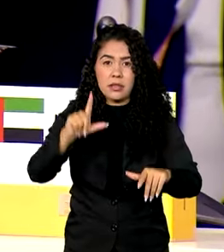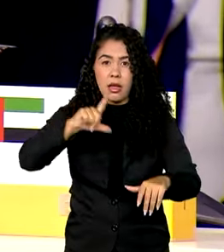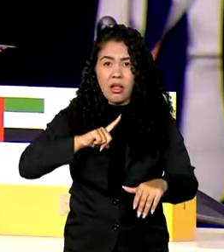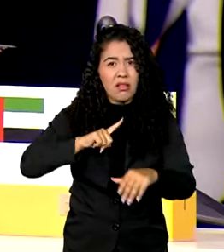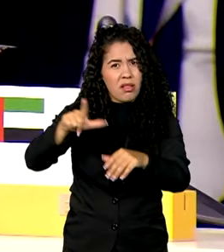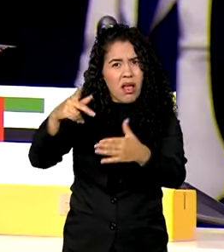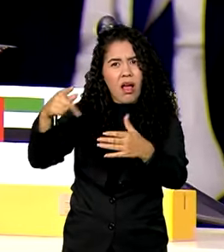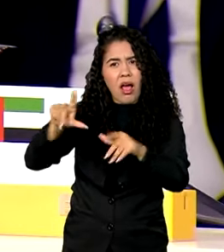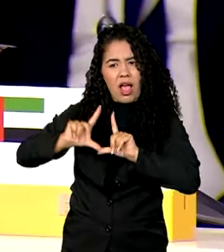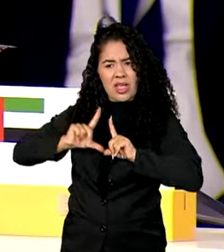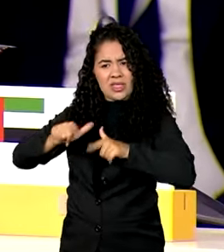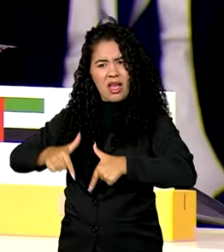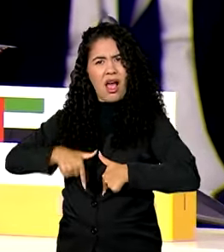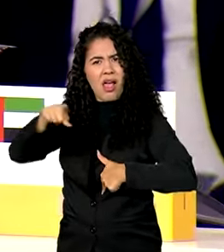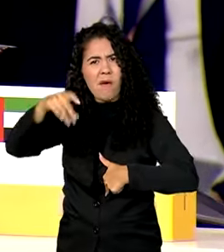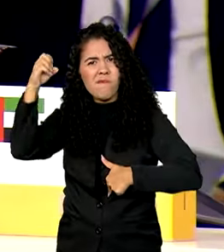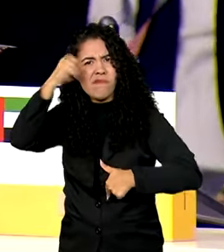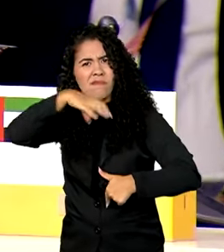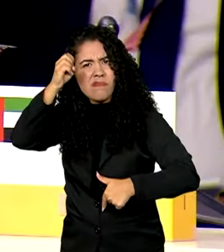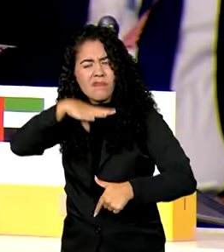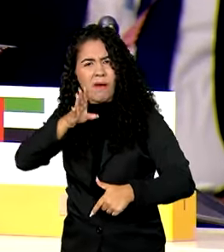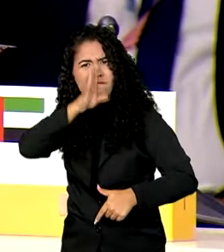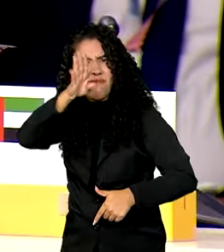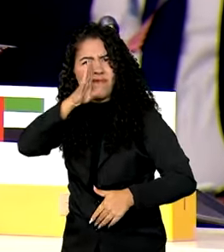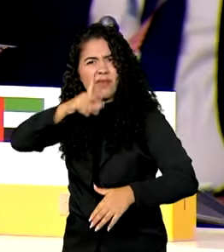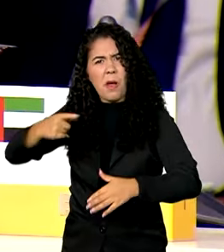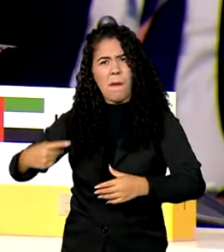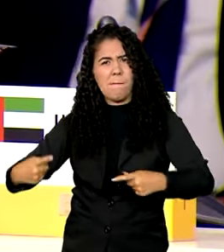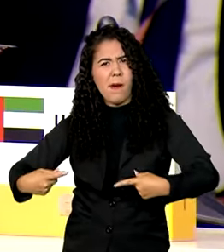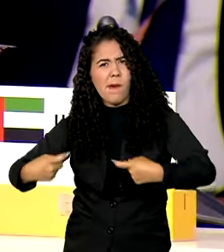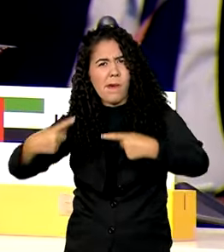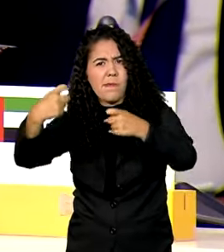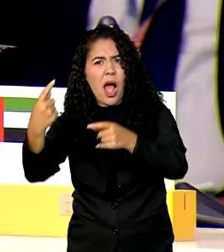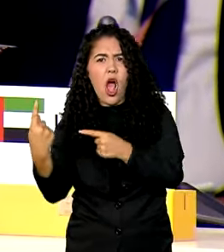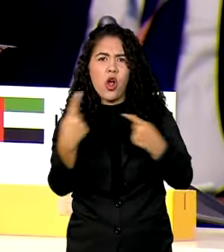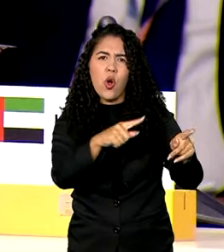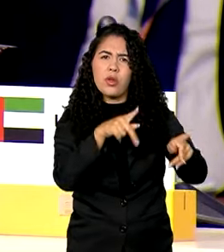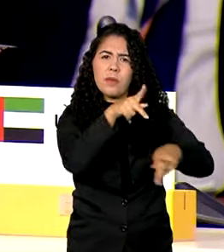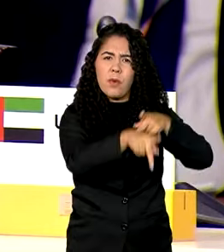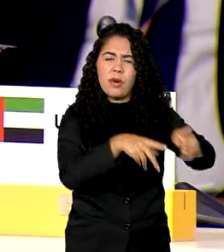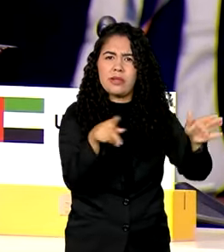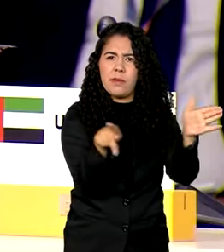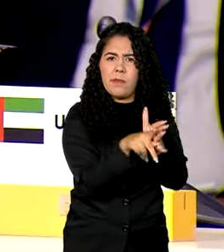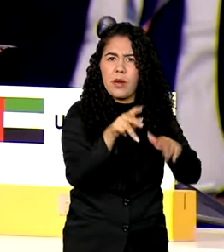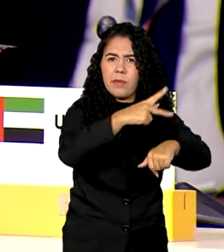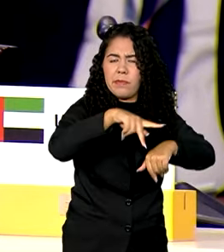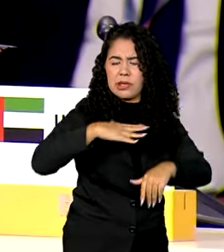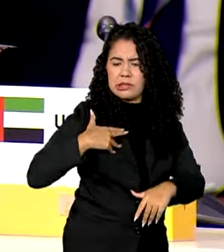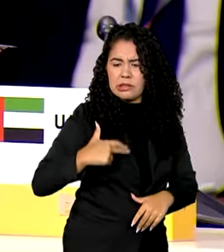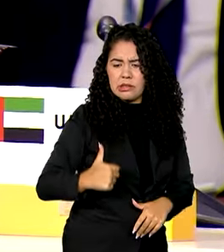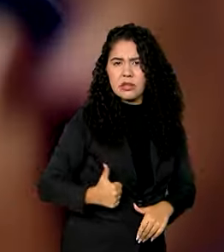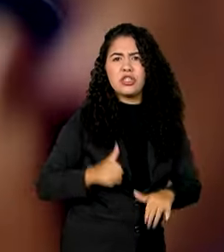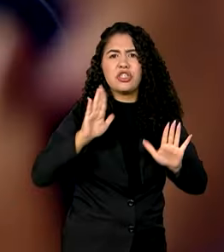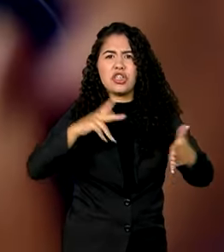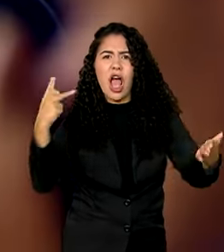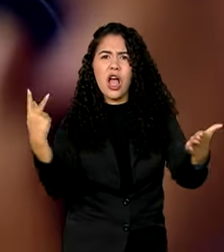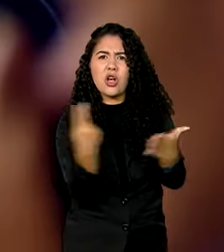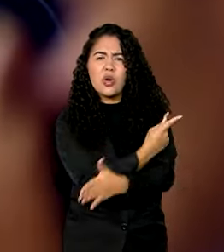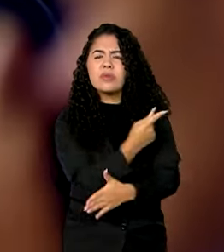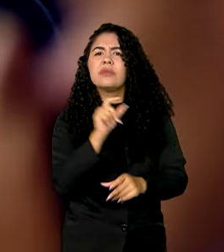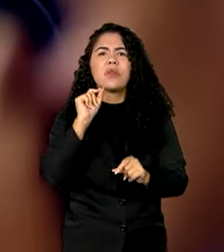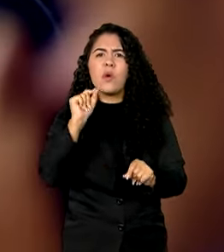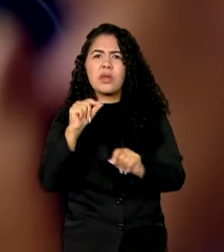de Israel tornou-se punição coletiva ao povo palestino. Já foram lançados sobre Gaza